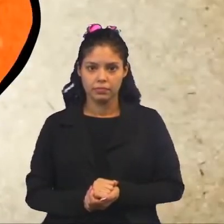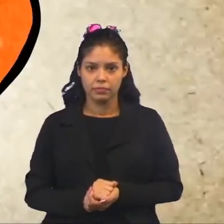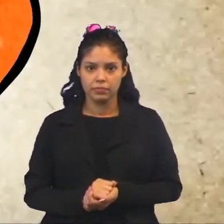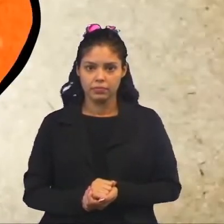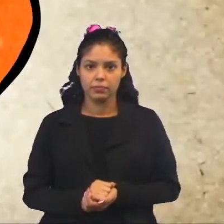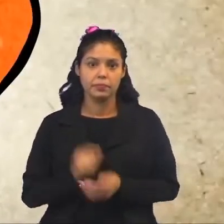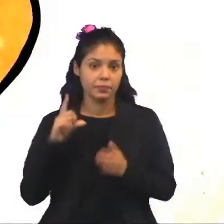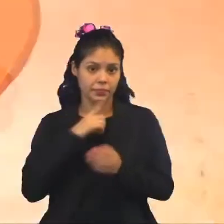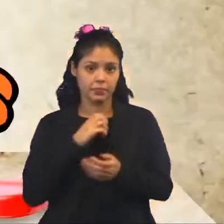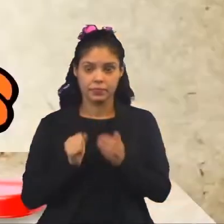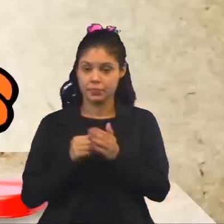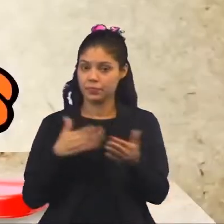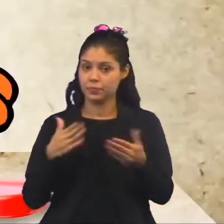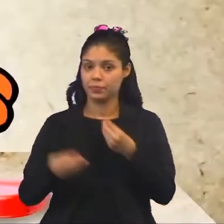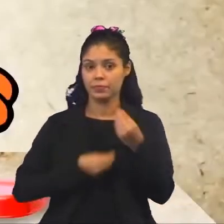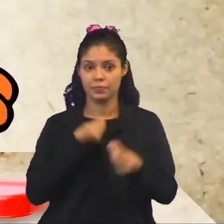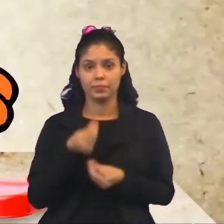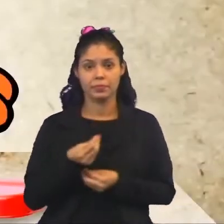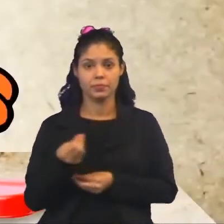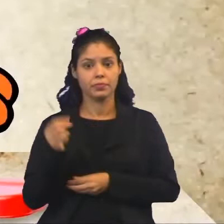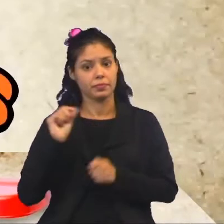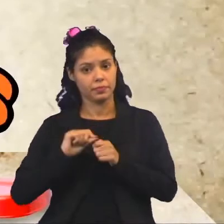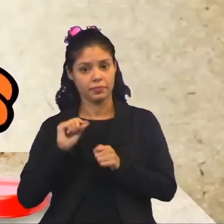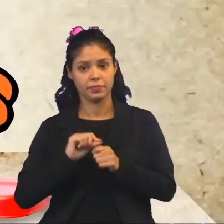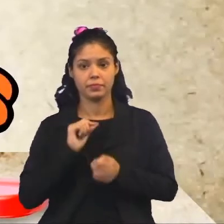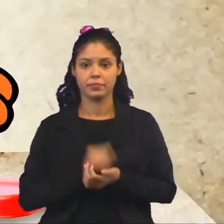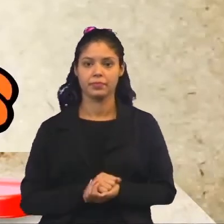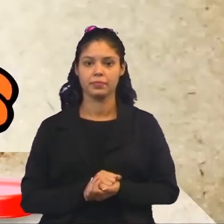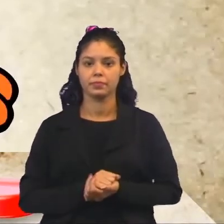E existem muitas maneiras de reutilizar.